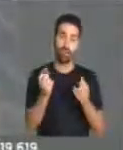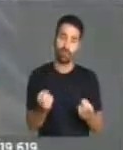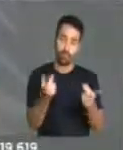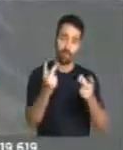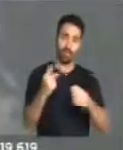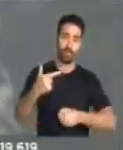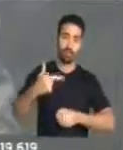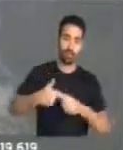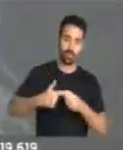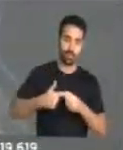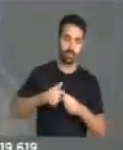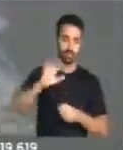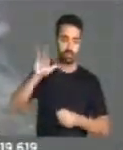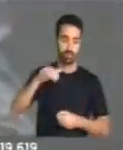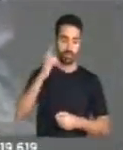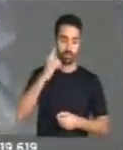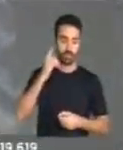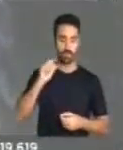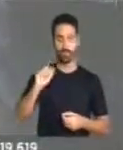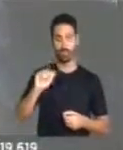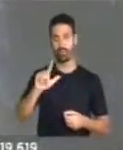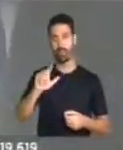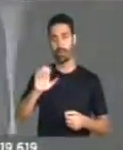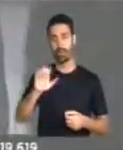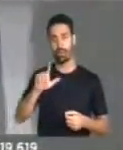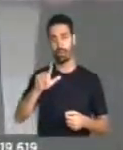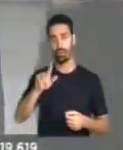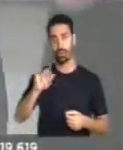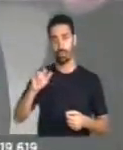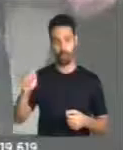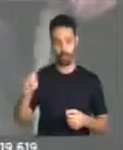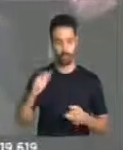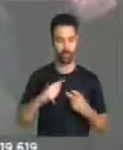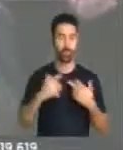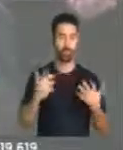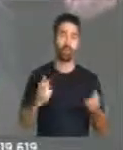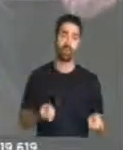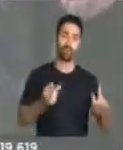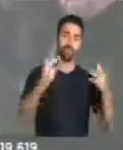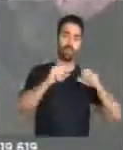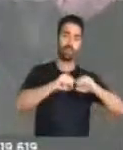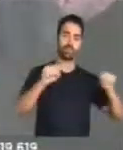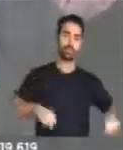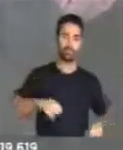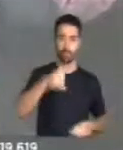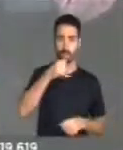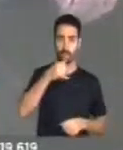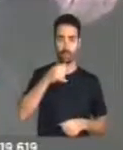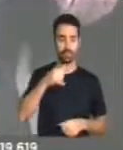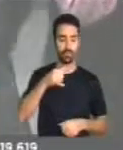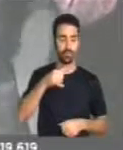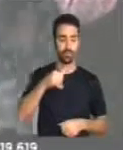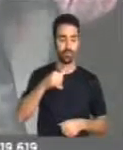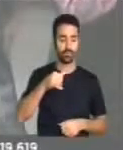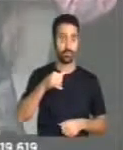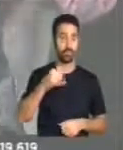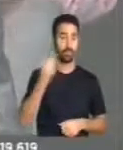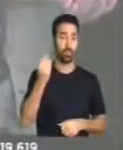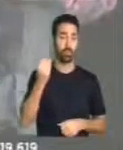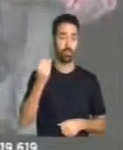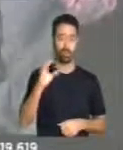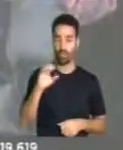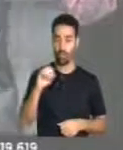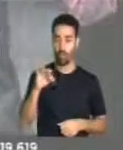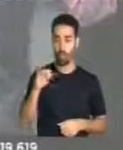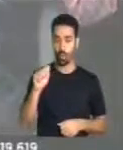petróleo? Chama o deputado Aleluia para relatar. Quer privatizar o sistema elétrico? Para que as contas de